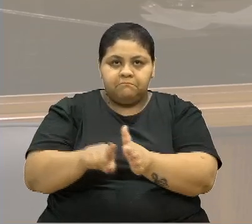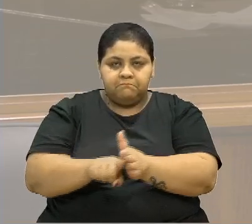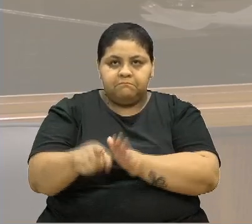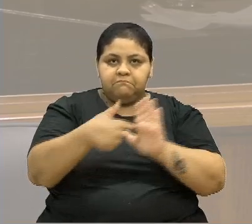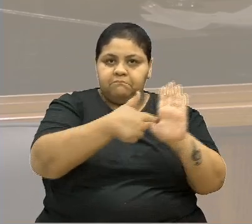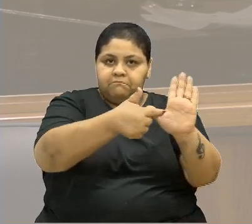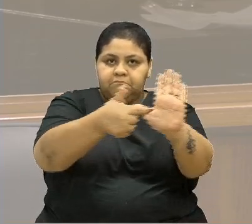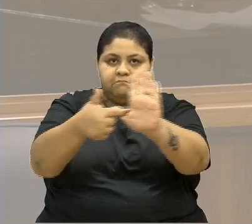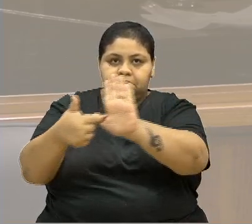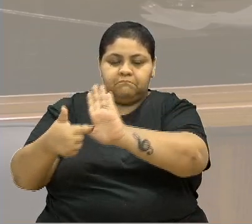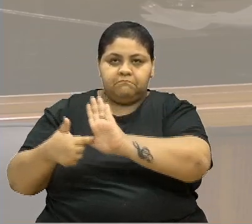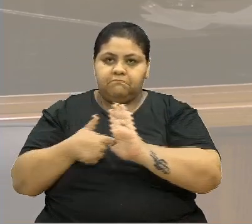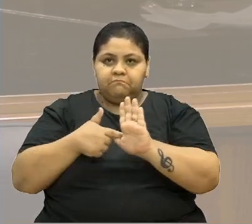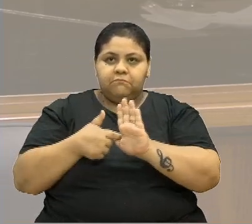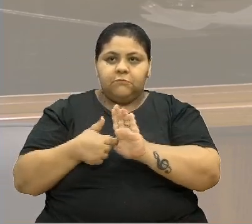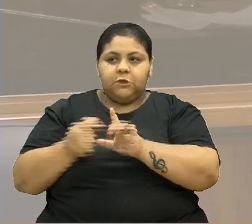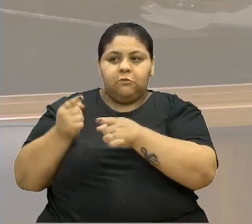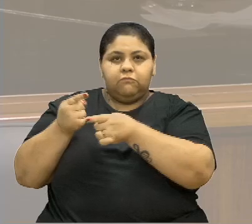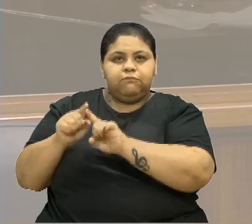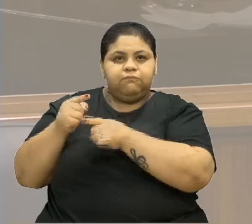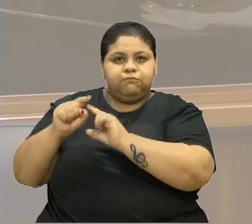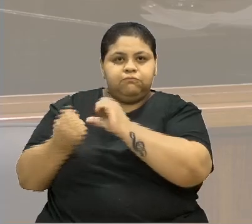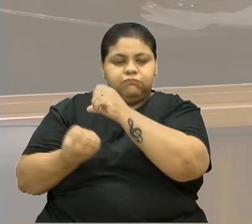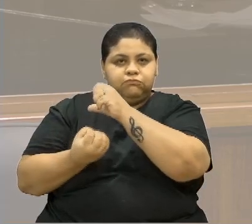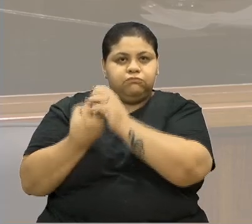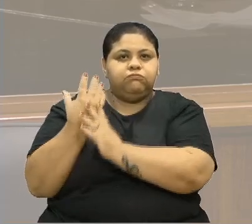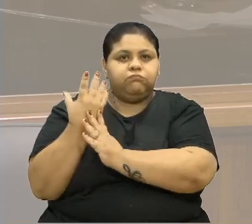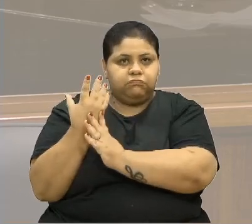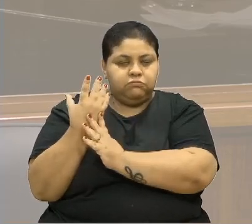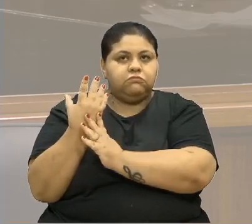publicações, provocou a criação